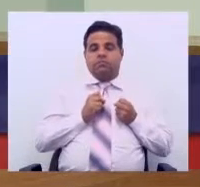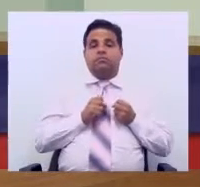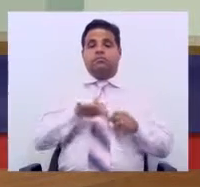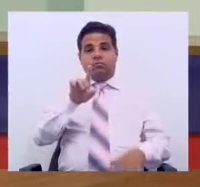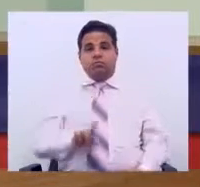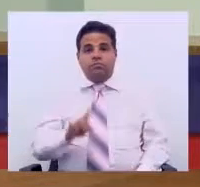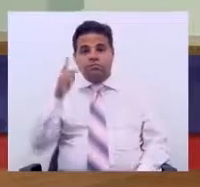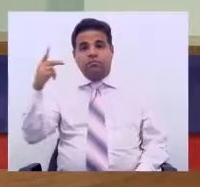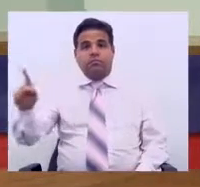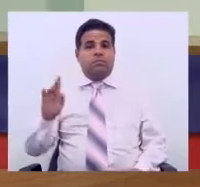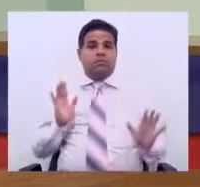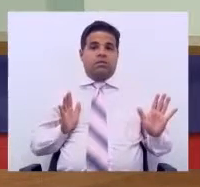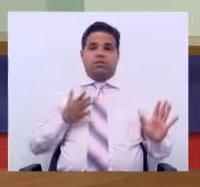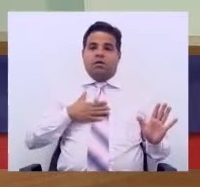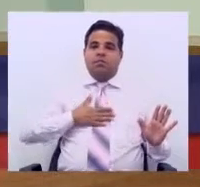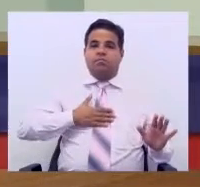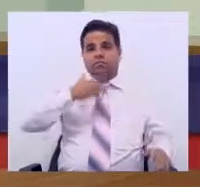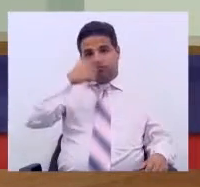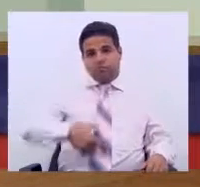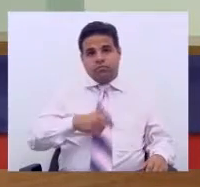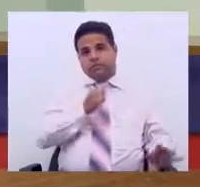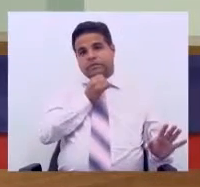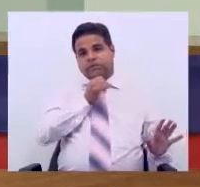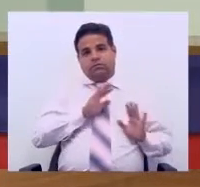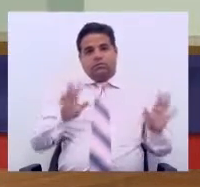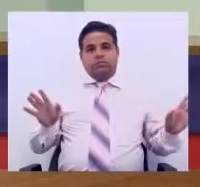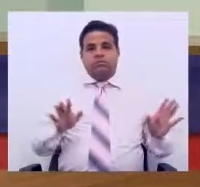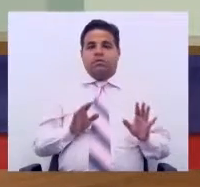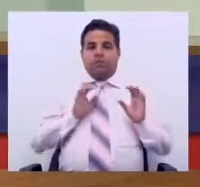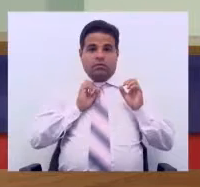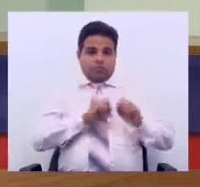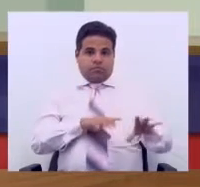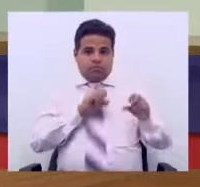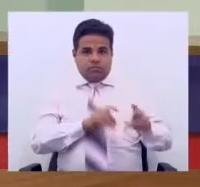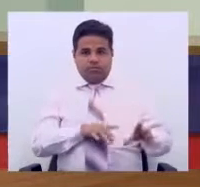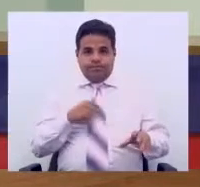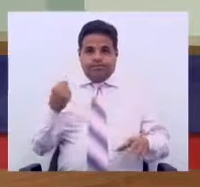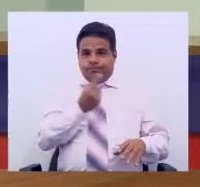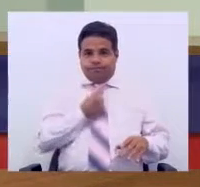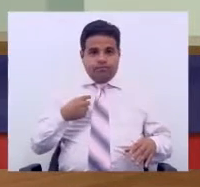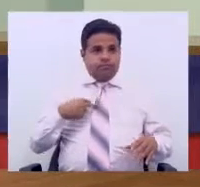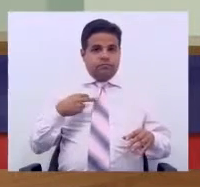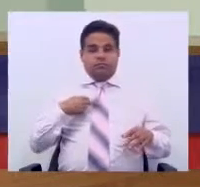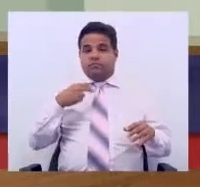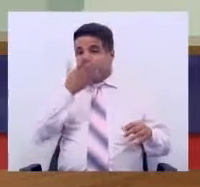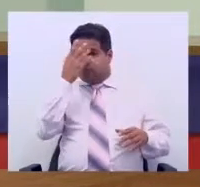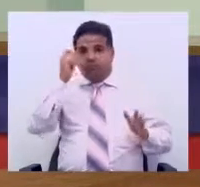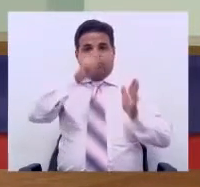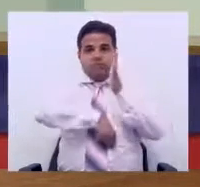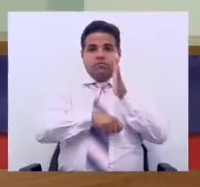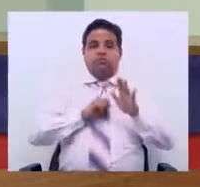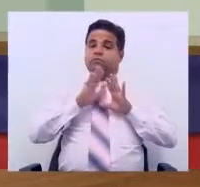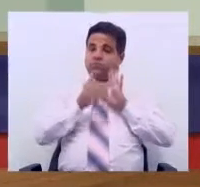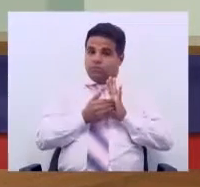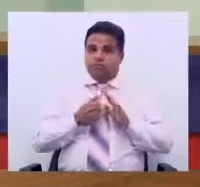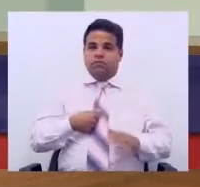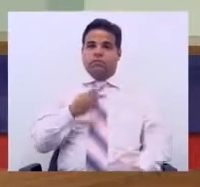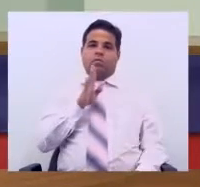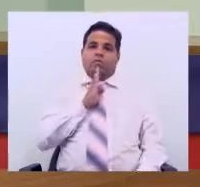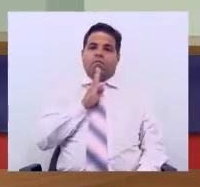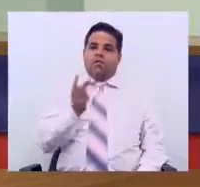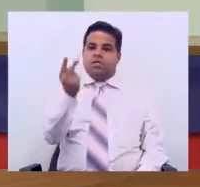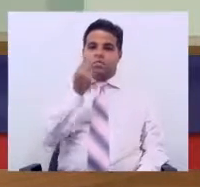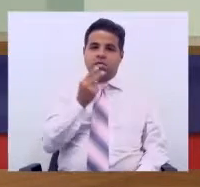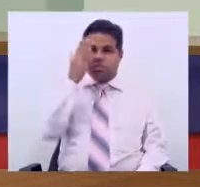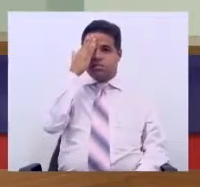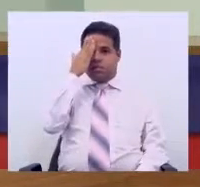deles. Essa é a minha posição enquanto vereador, enquanto educador. A gente não pode deixar de registrar. Todos me conhecem pela minha postura, eu nunca fui